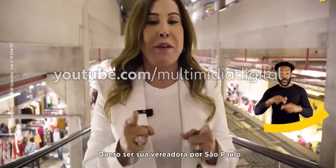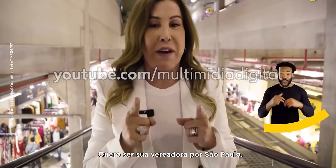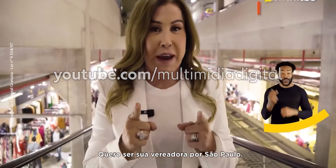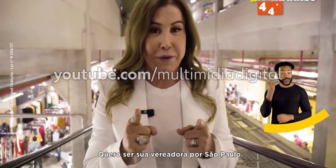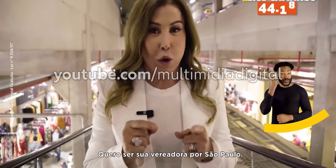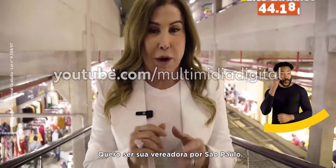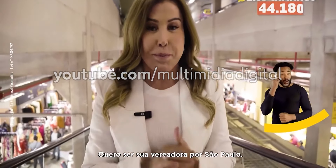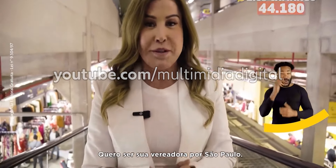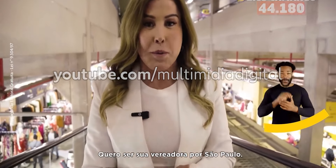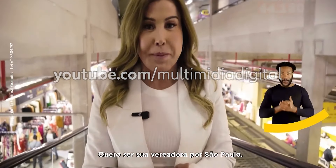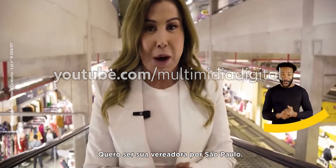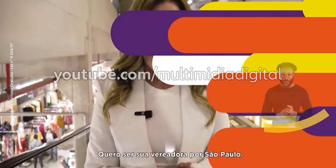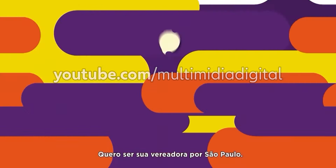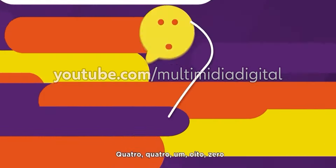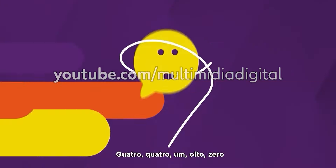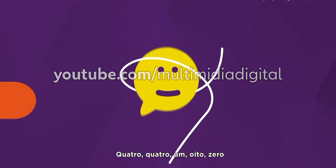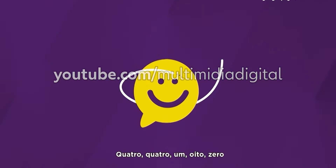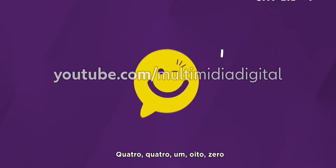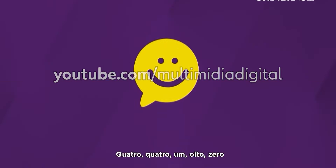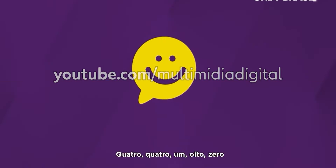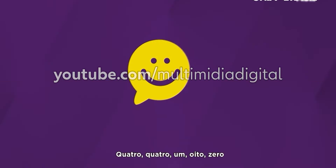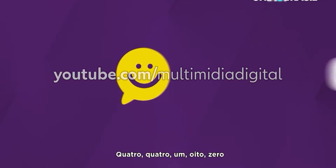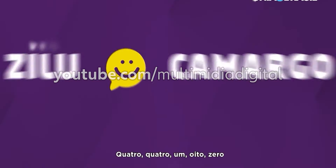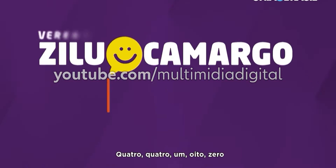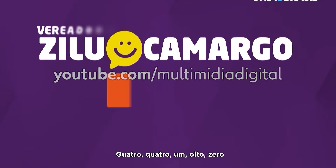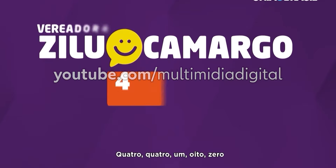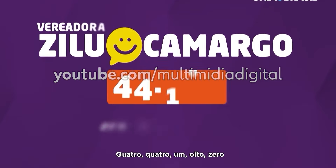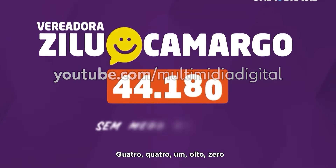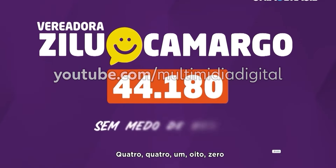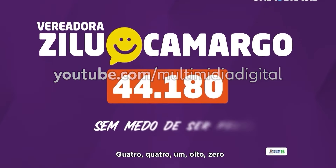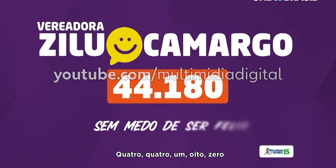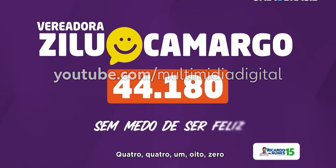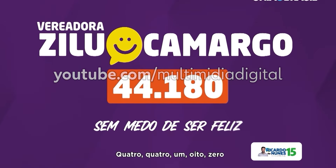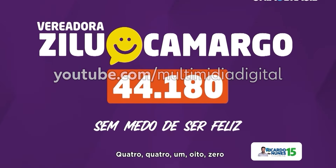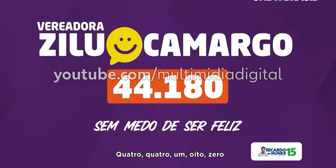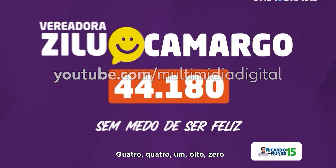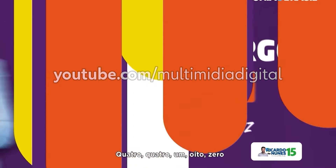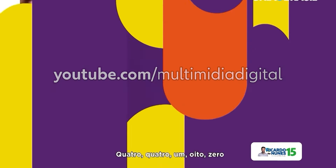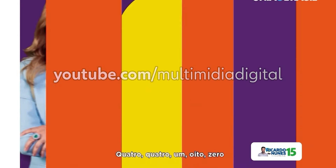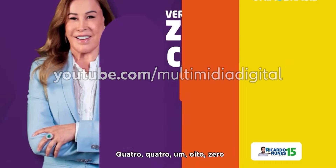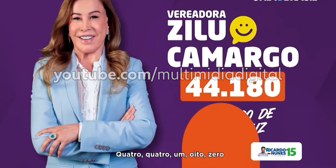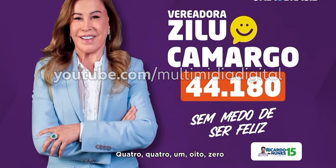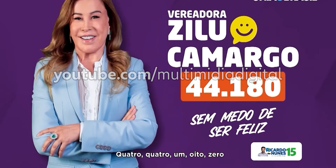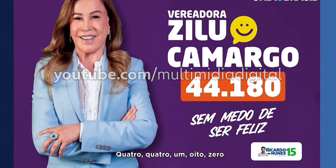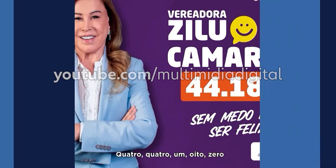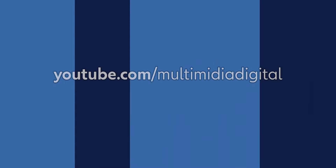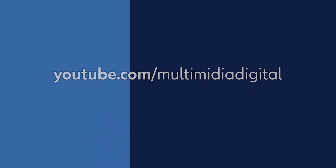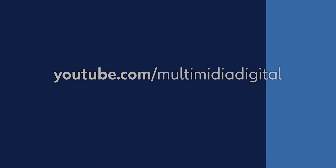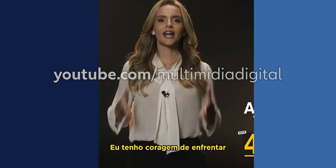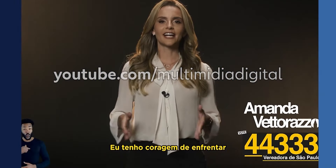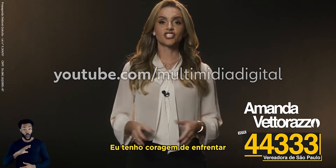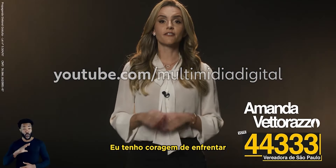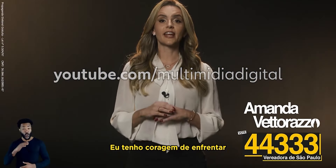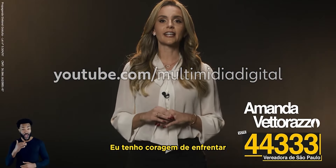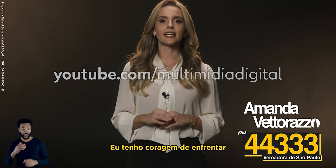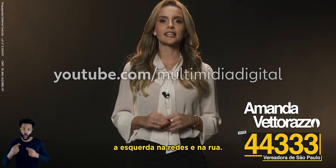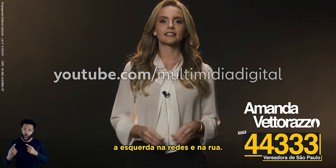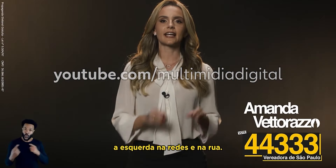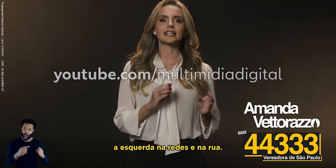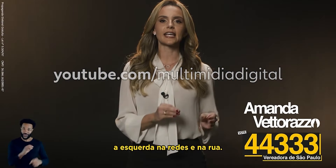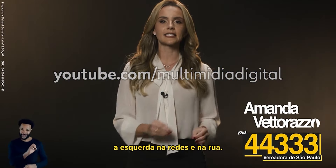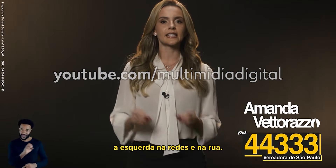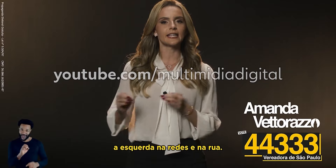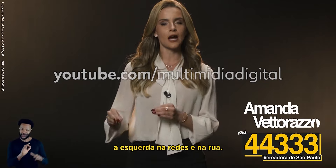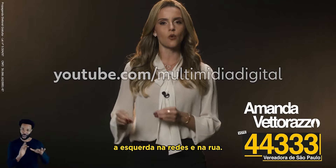sua vereadora por São Paulo. 4-4-1-8-0. Eu tenho coragem de enfrentar a